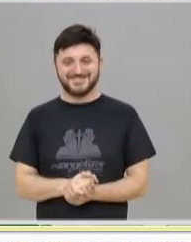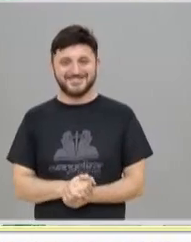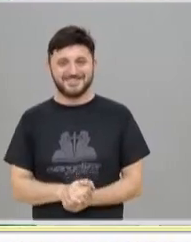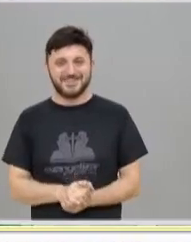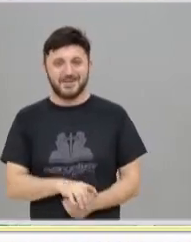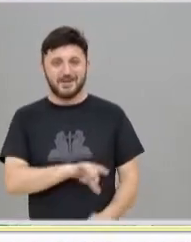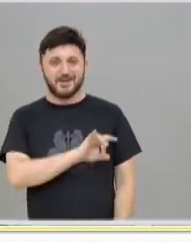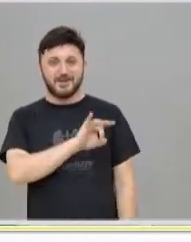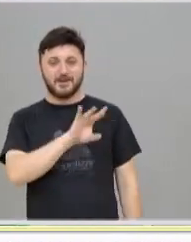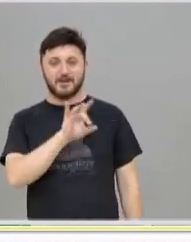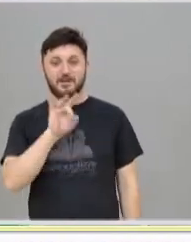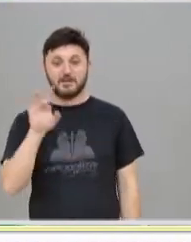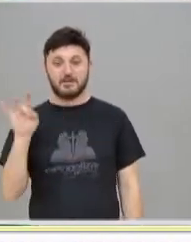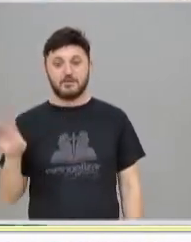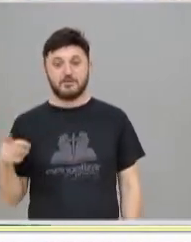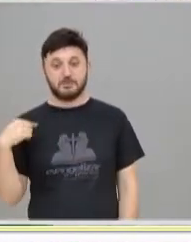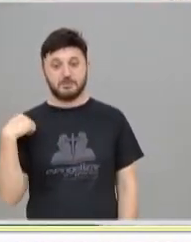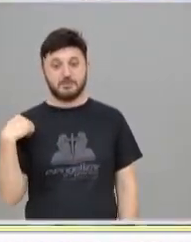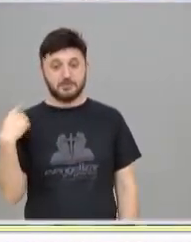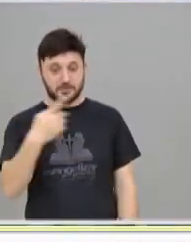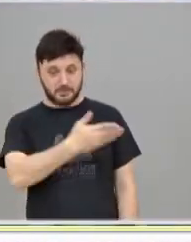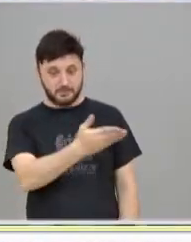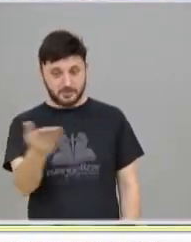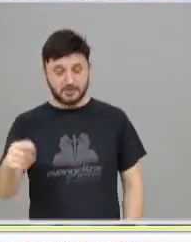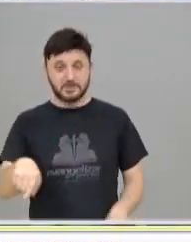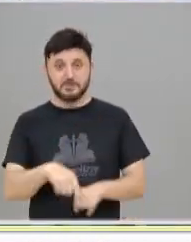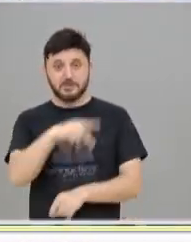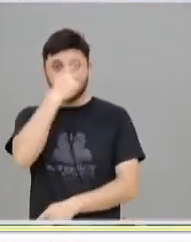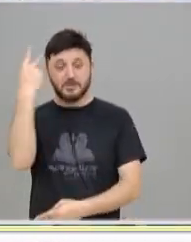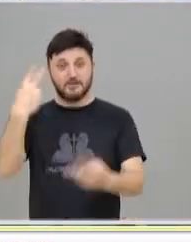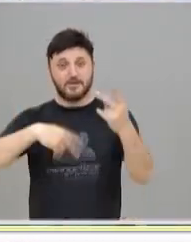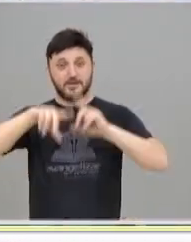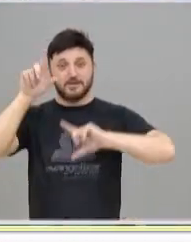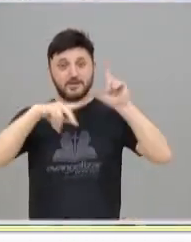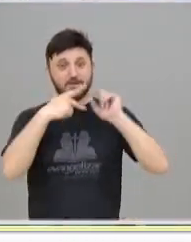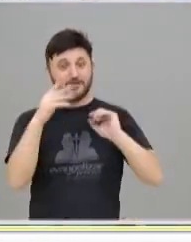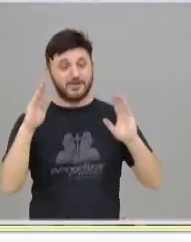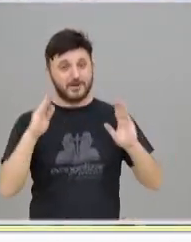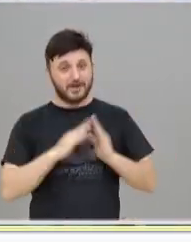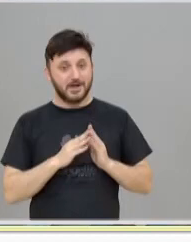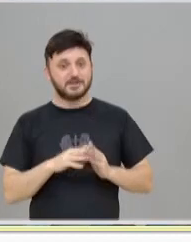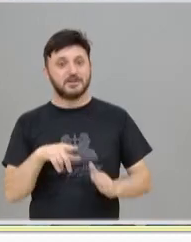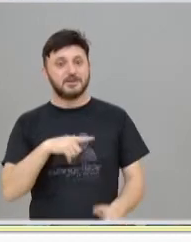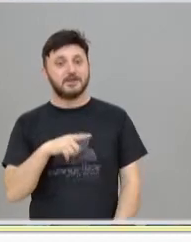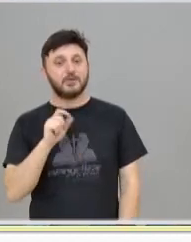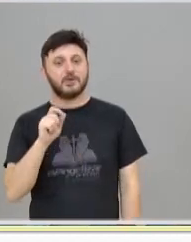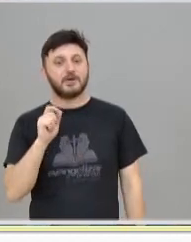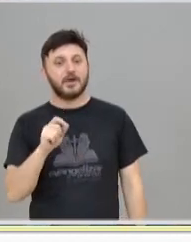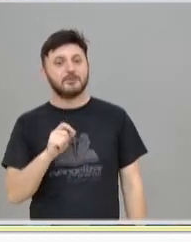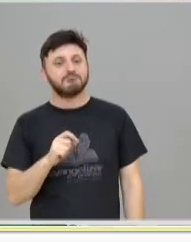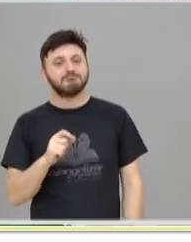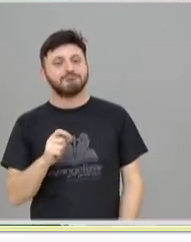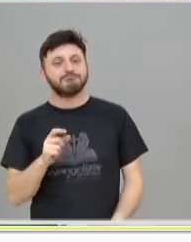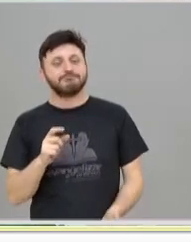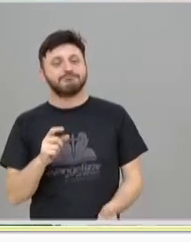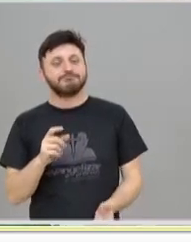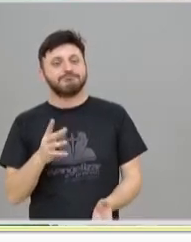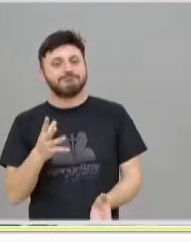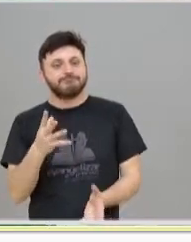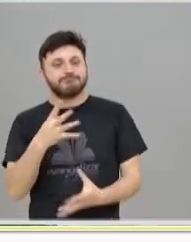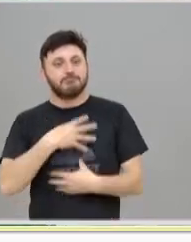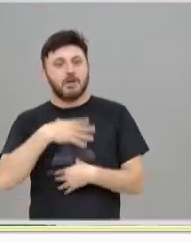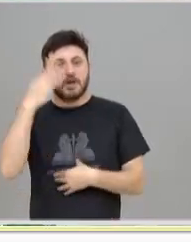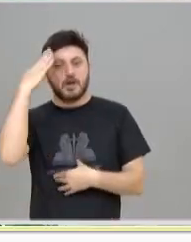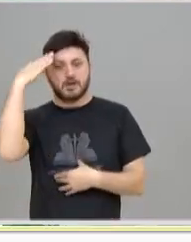que cada um, e a quem nos acompanha em casa, tenha esse discernimento,